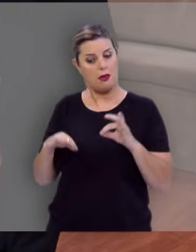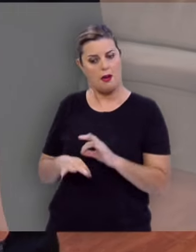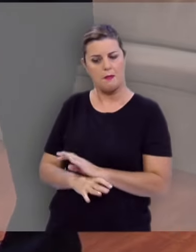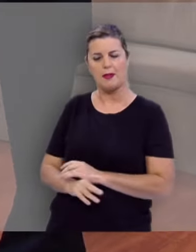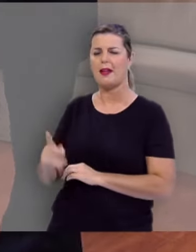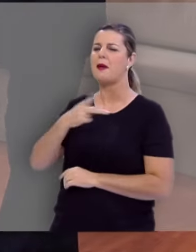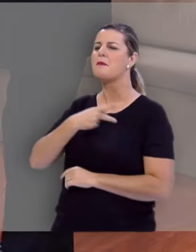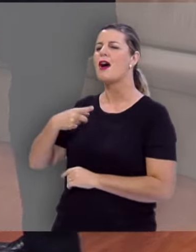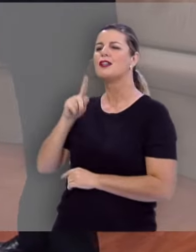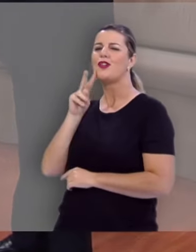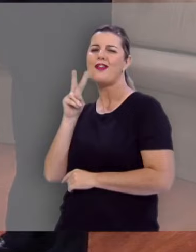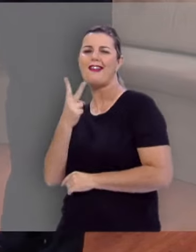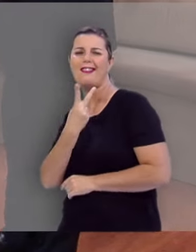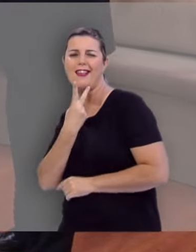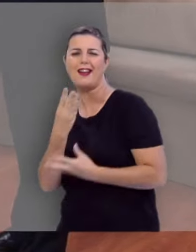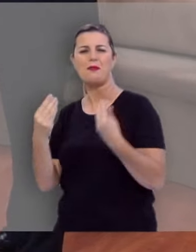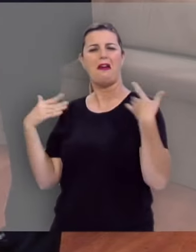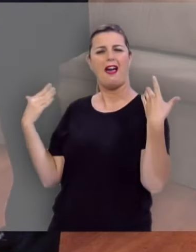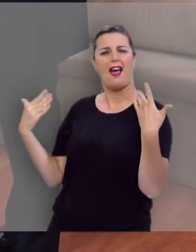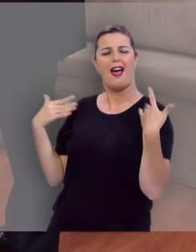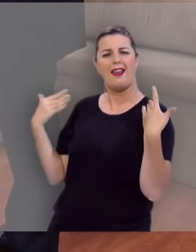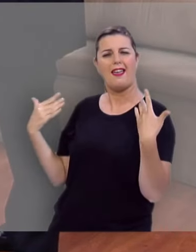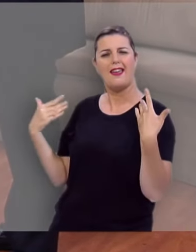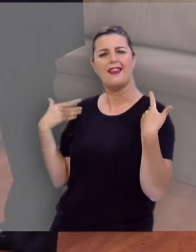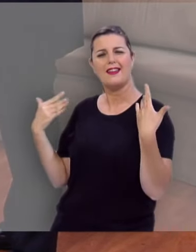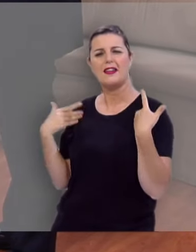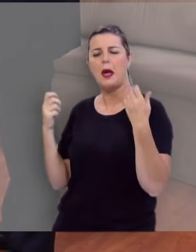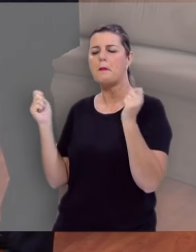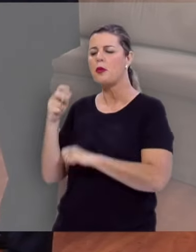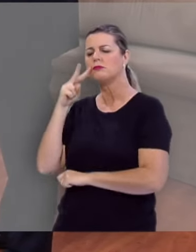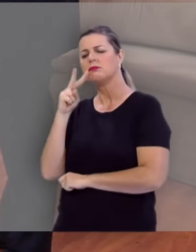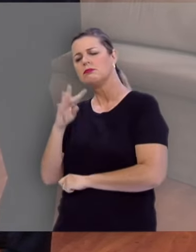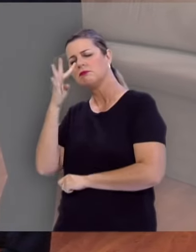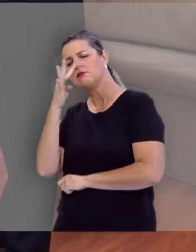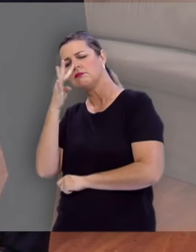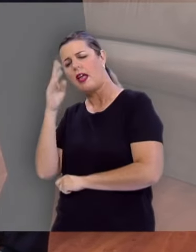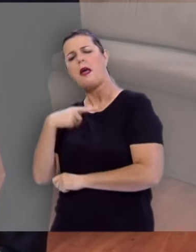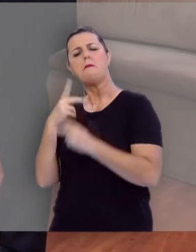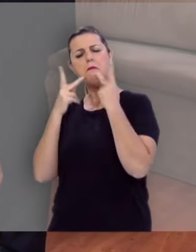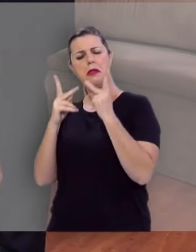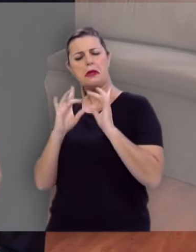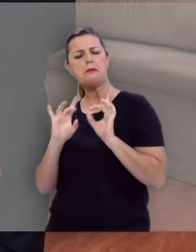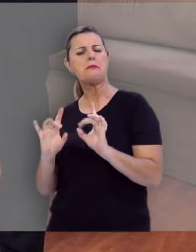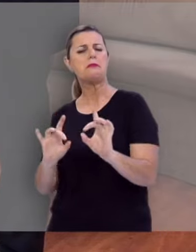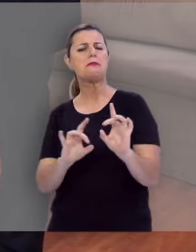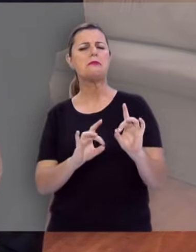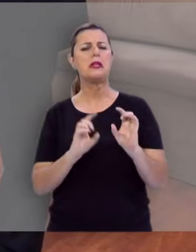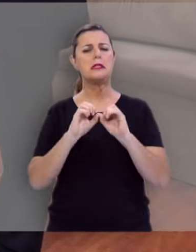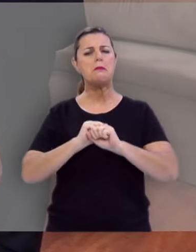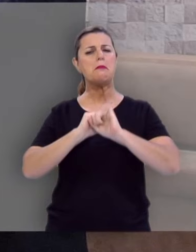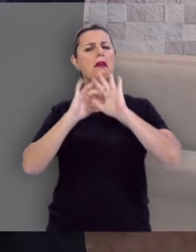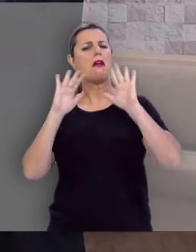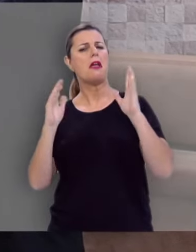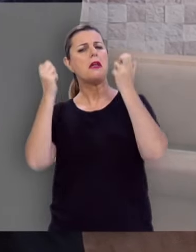encerrarmos o programa. Pastor Hernandes, a alegria é toda minha, ainda mais de poder ouvir uma mensagem como essa, né? Tão elucidativa,